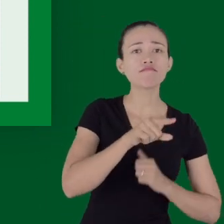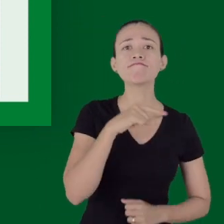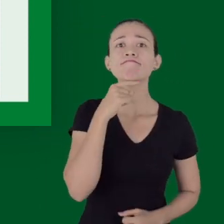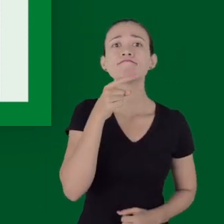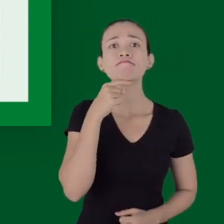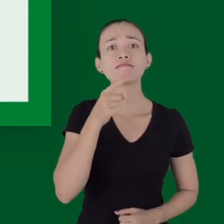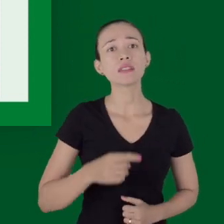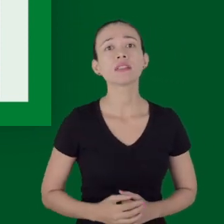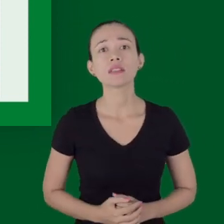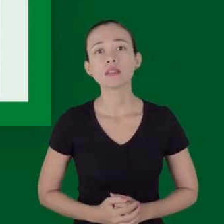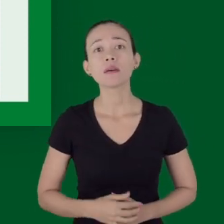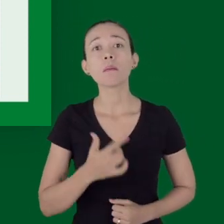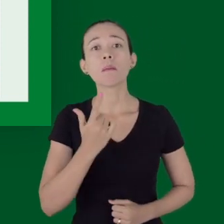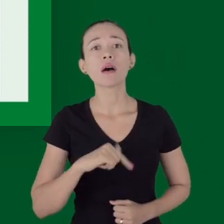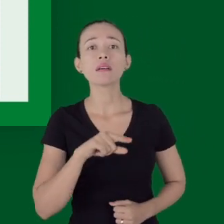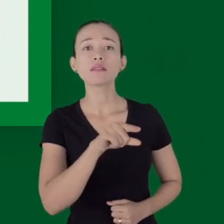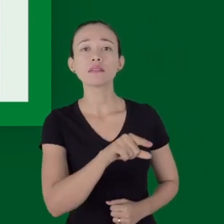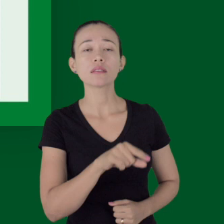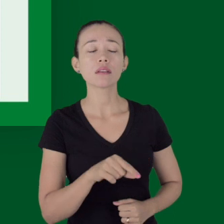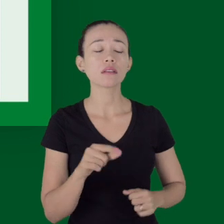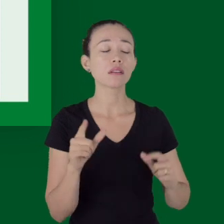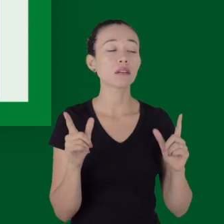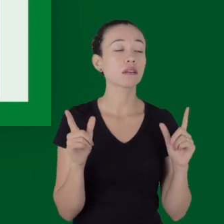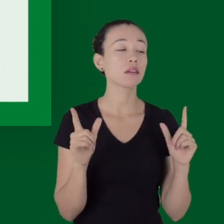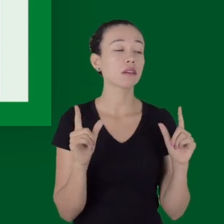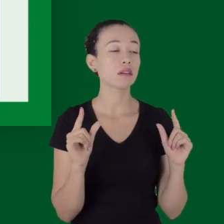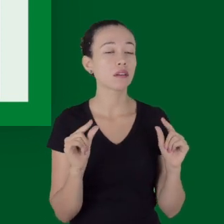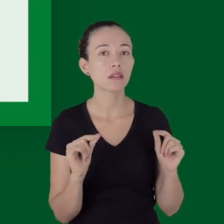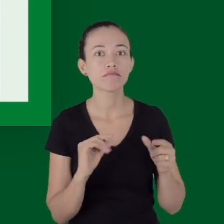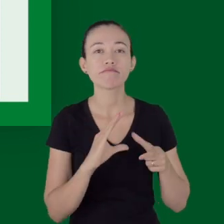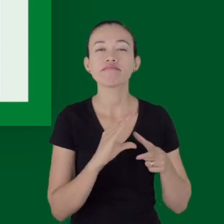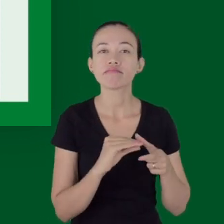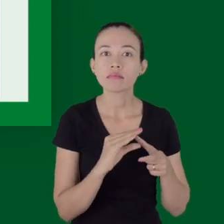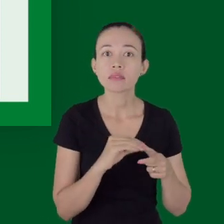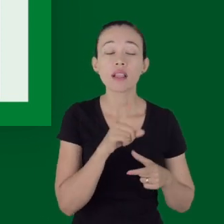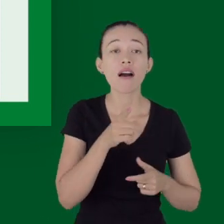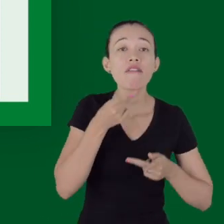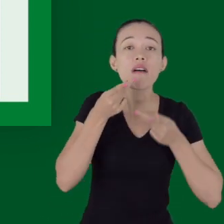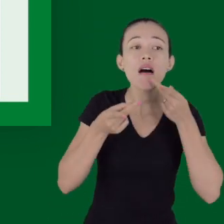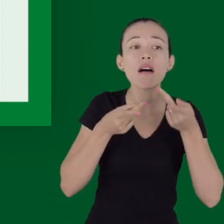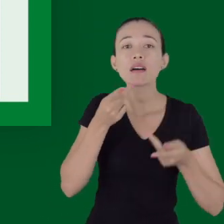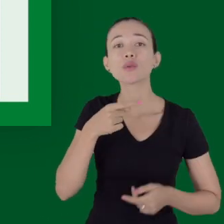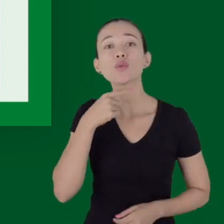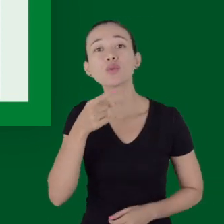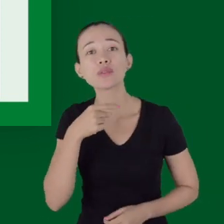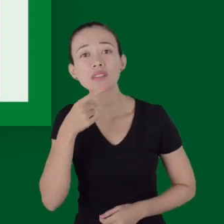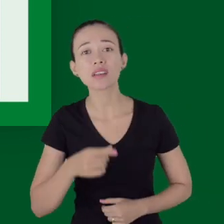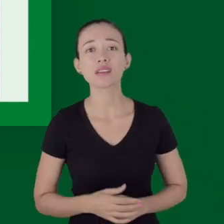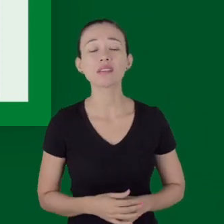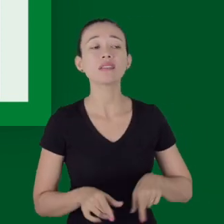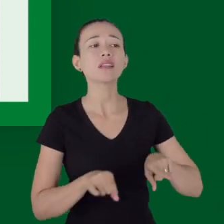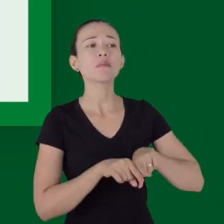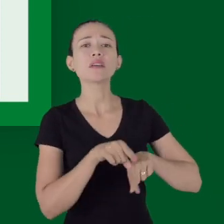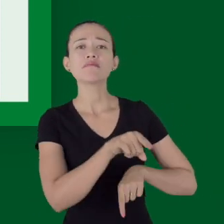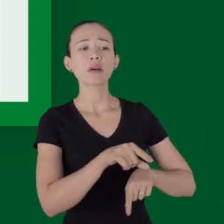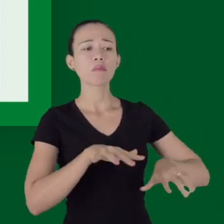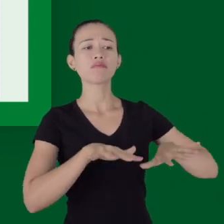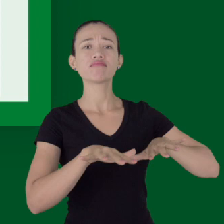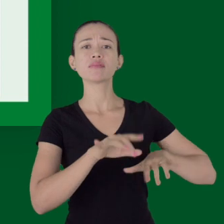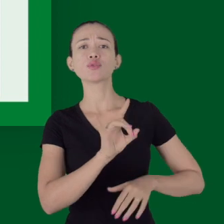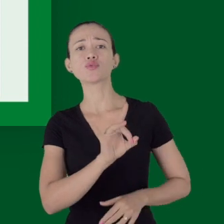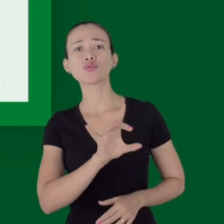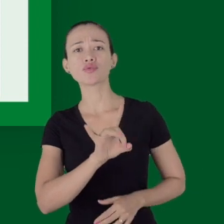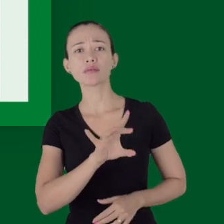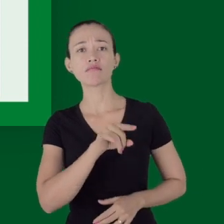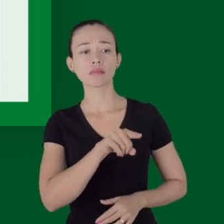conseguir falar, ou estiver fazendo movimentos involuntários, como uma convulsão, tremendo, ou